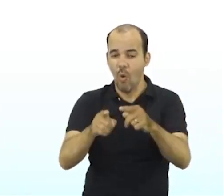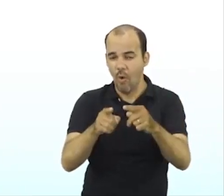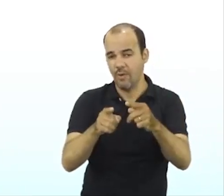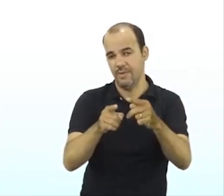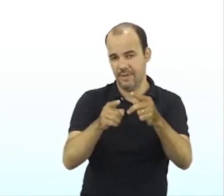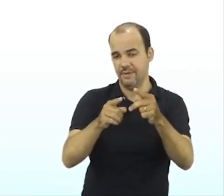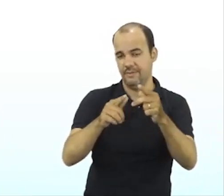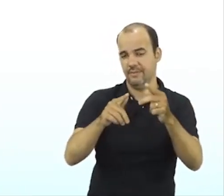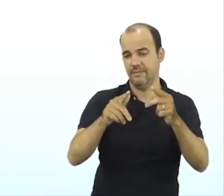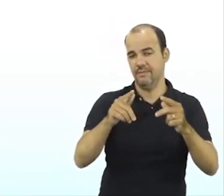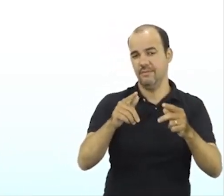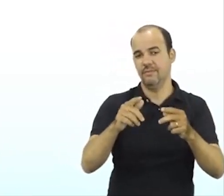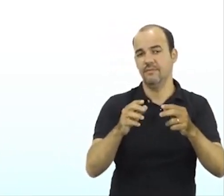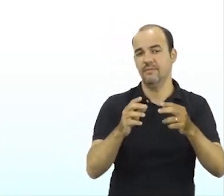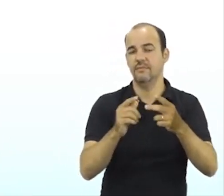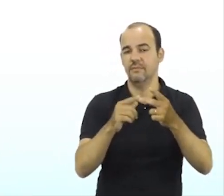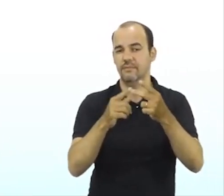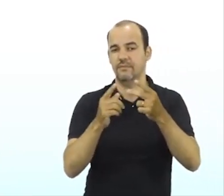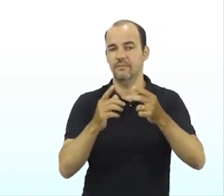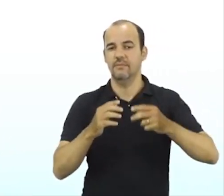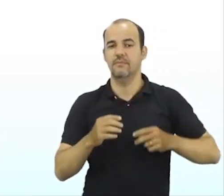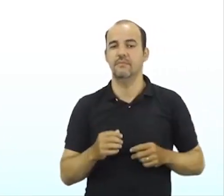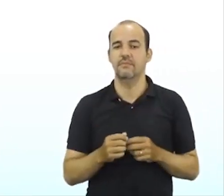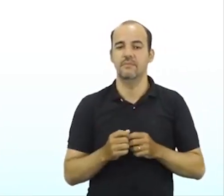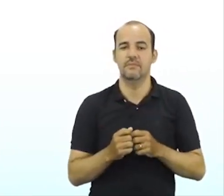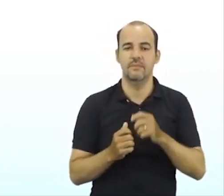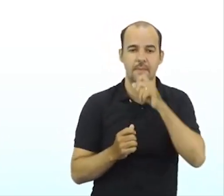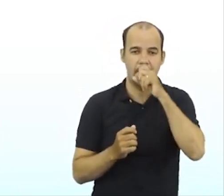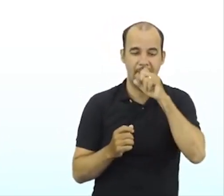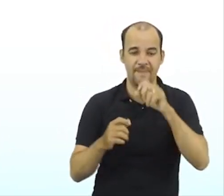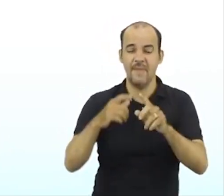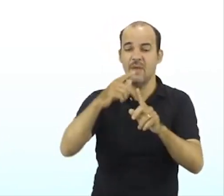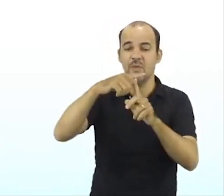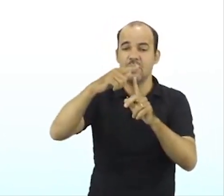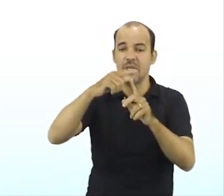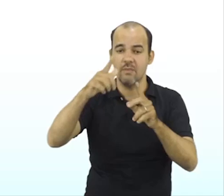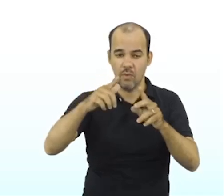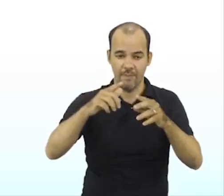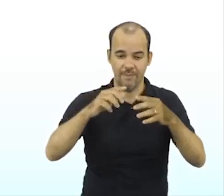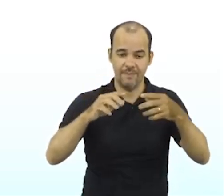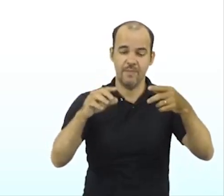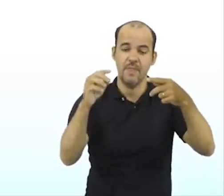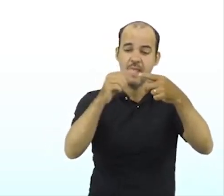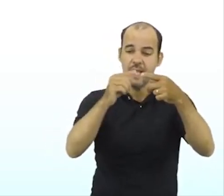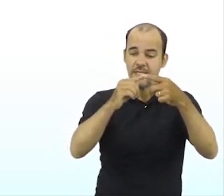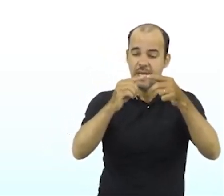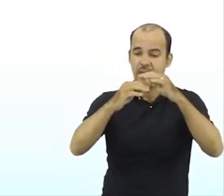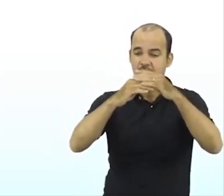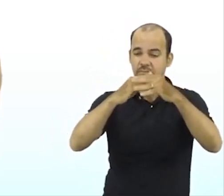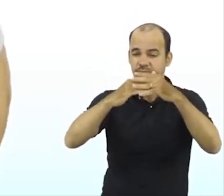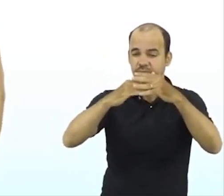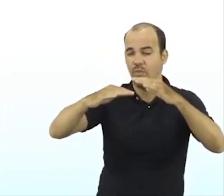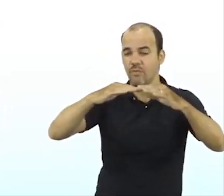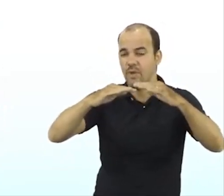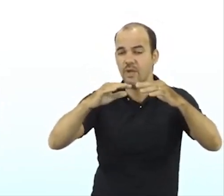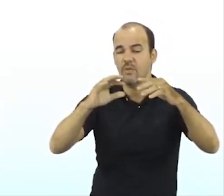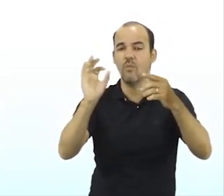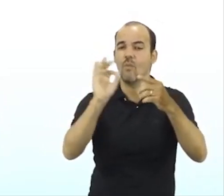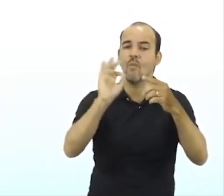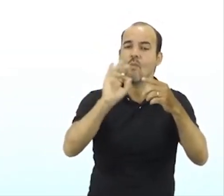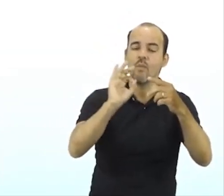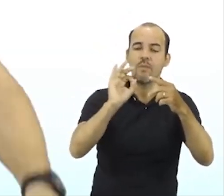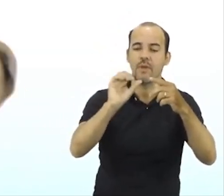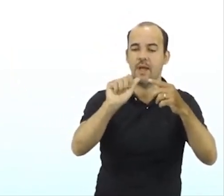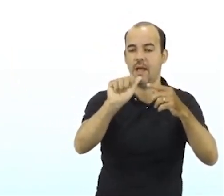pensando assim, ô Tubarão, mas tem uns tipos, já tem, é fácil. Transportes passivos que não gastam, quem é que